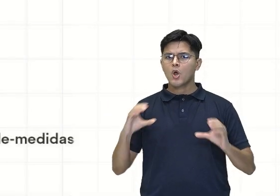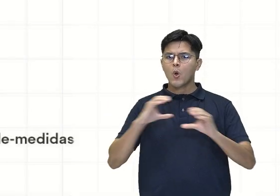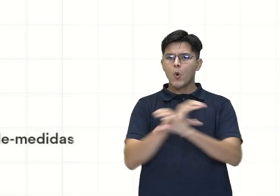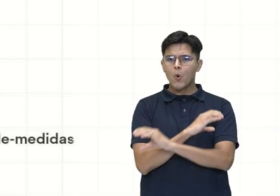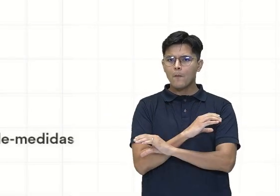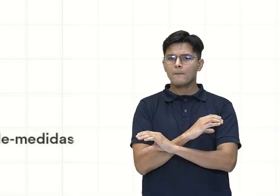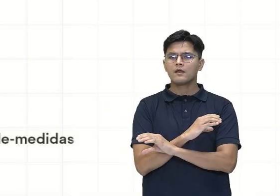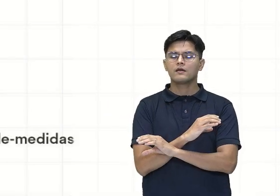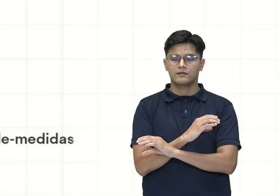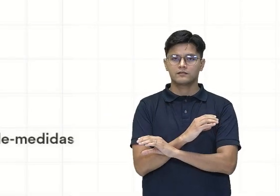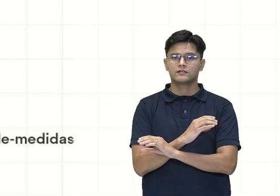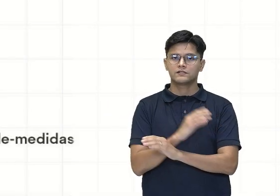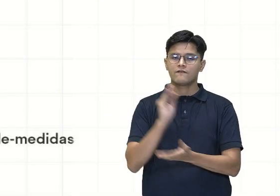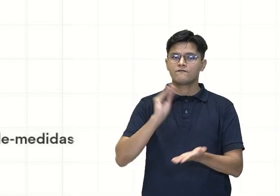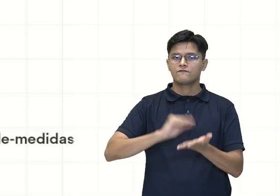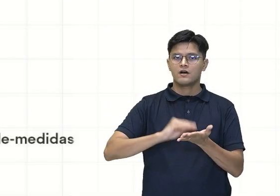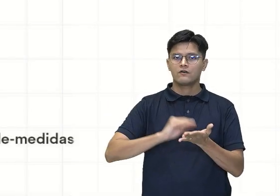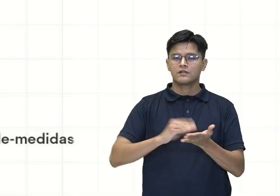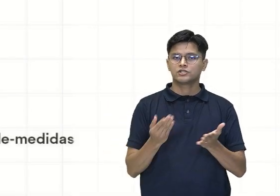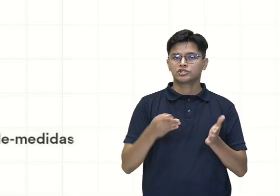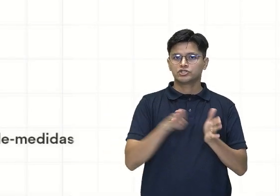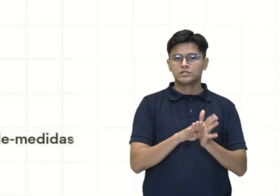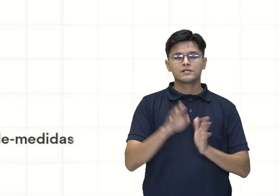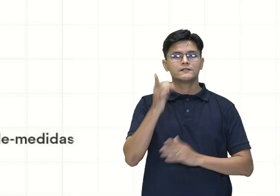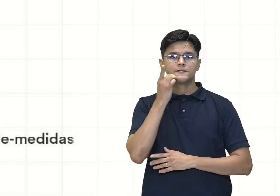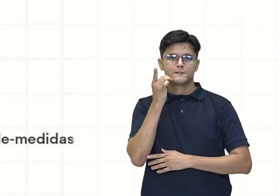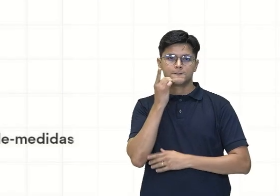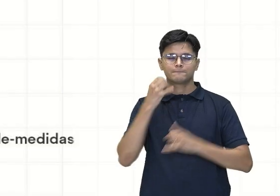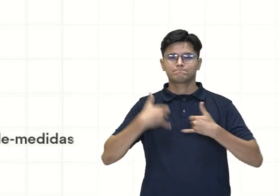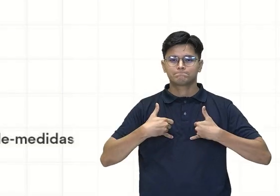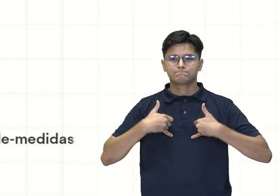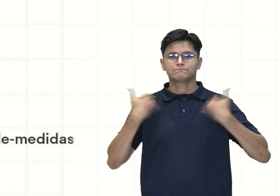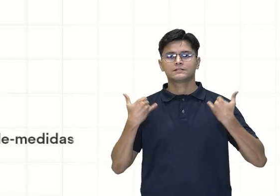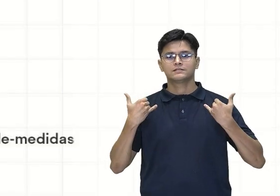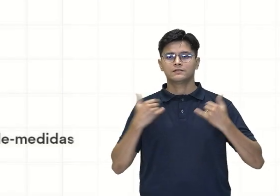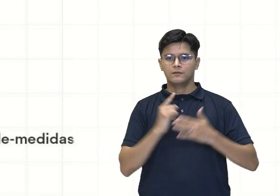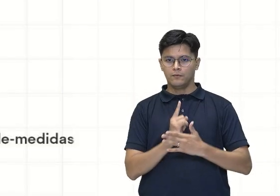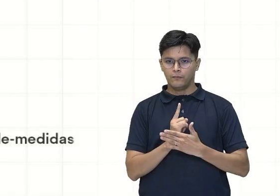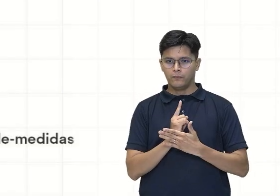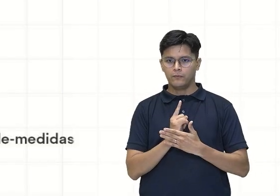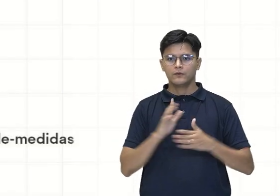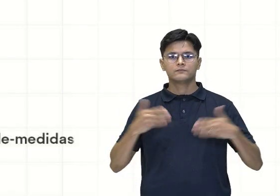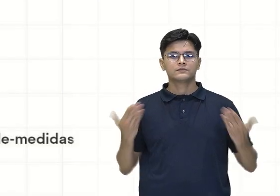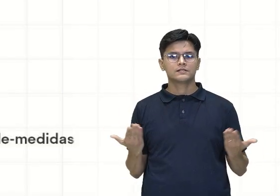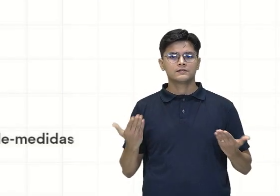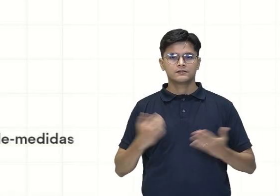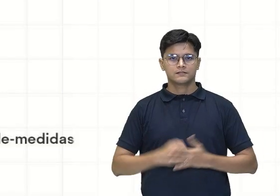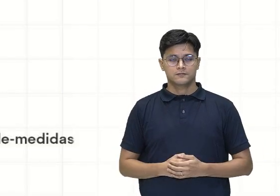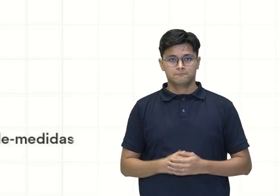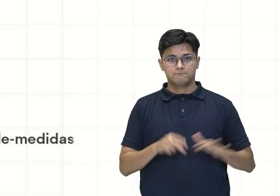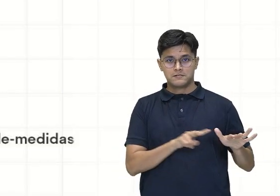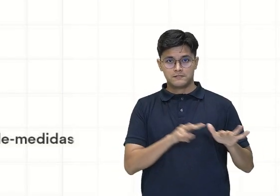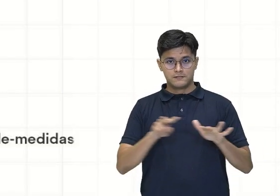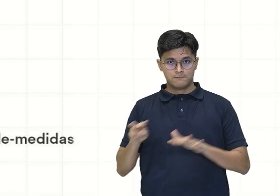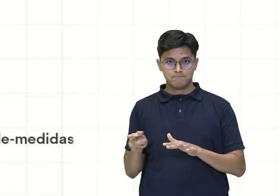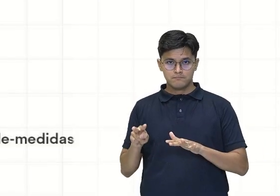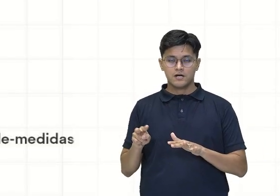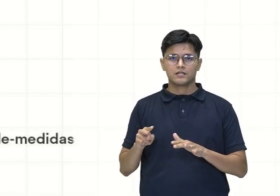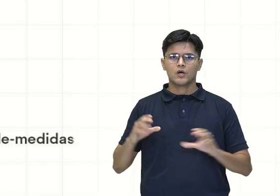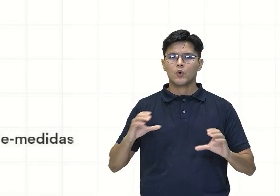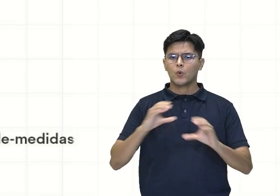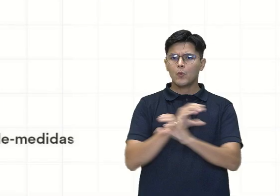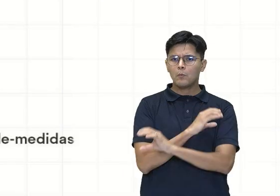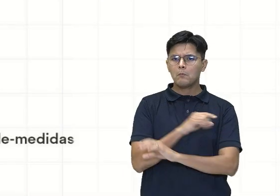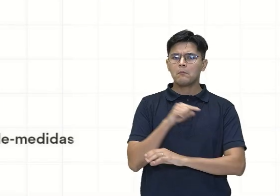o aniversário dele? Então, vamos lá. Uma semana completa são